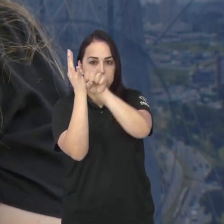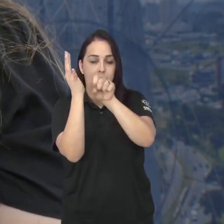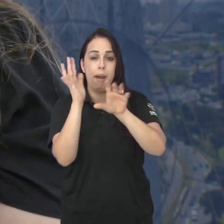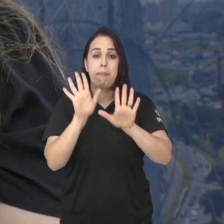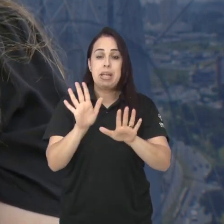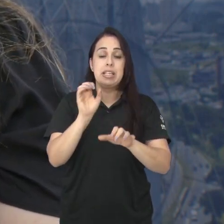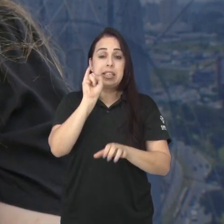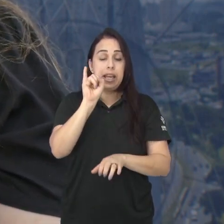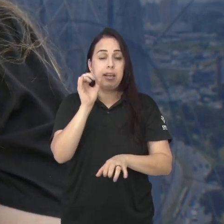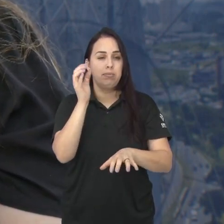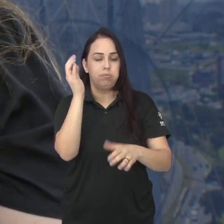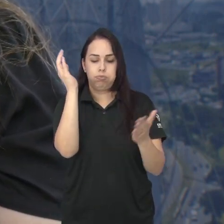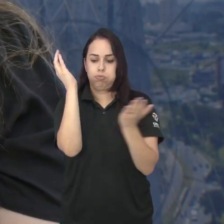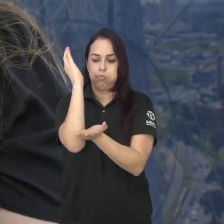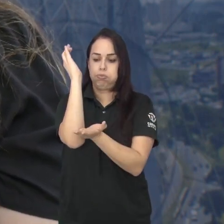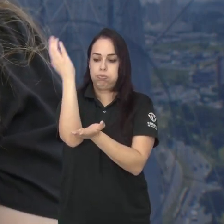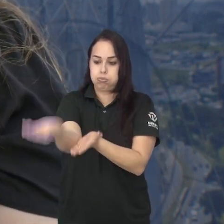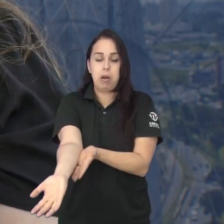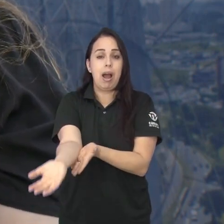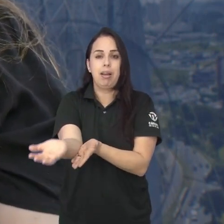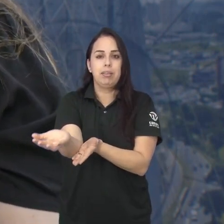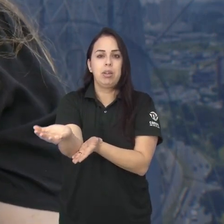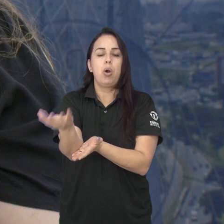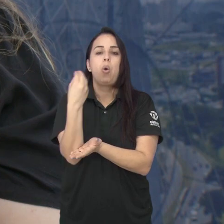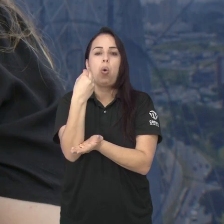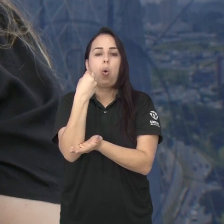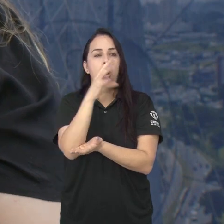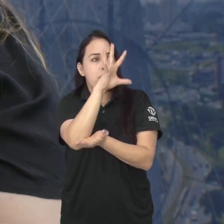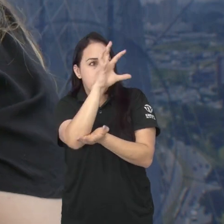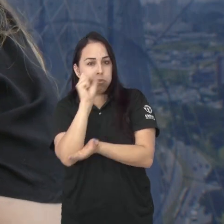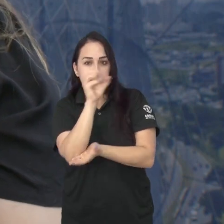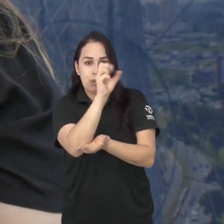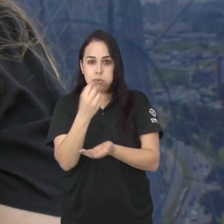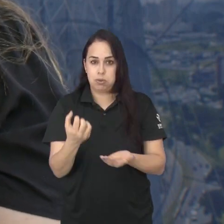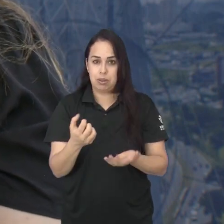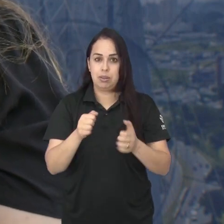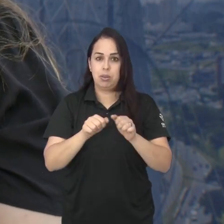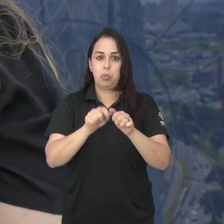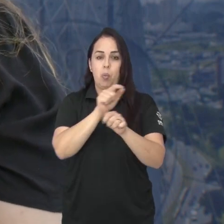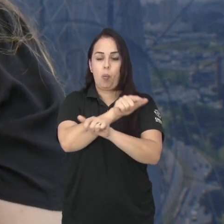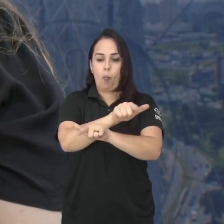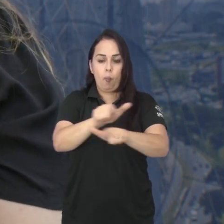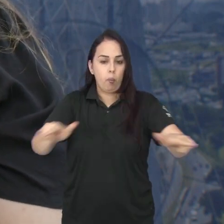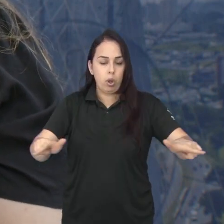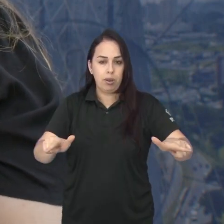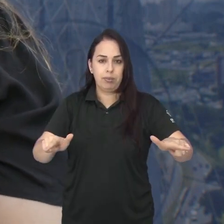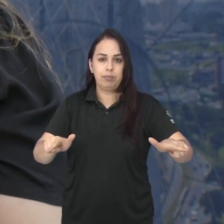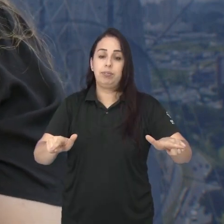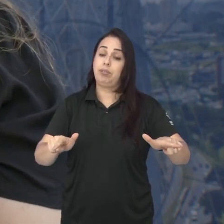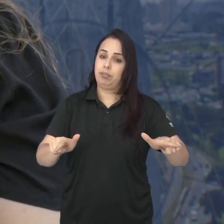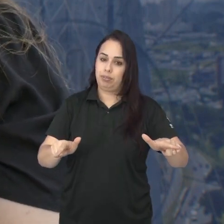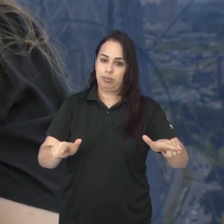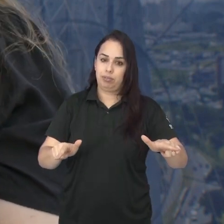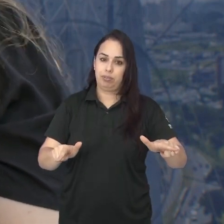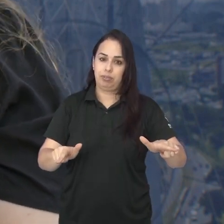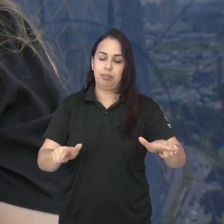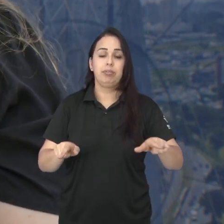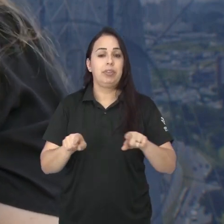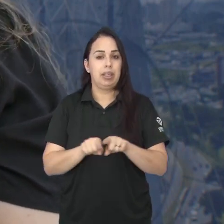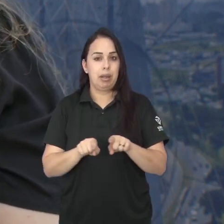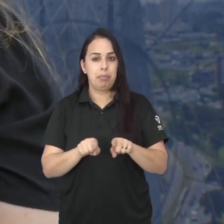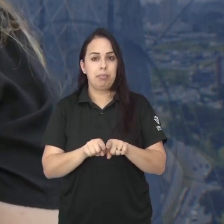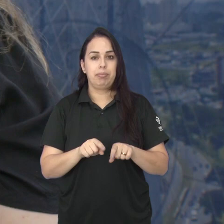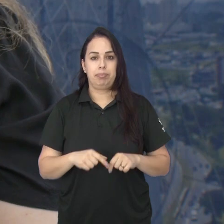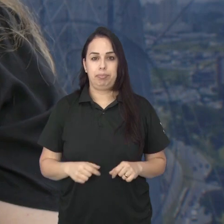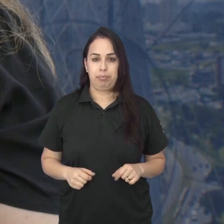gente desmata, a gente deixa a área aberta e além da floresta deixar de consumir esses